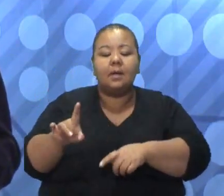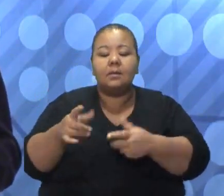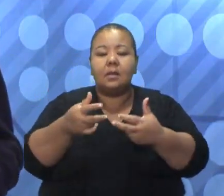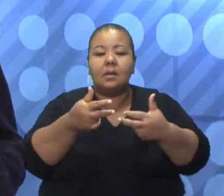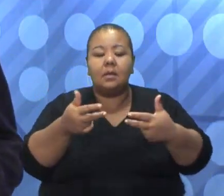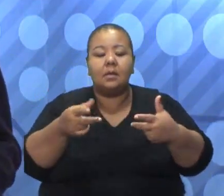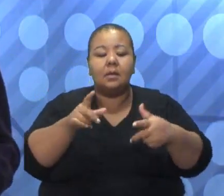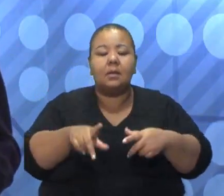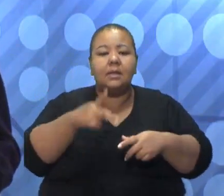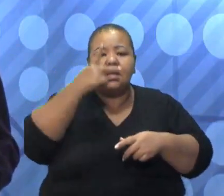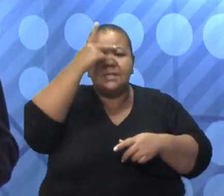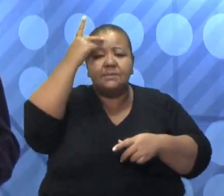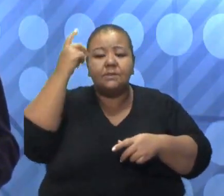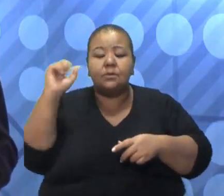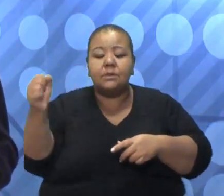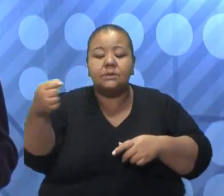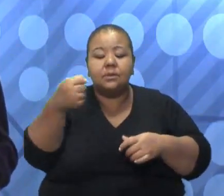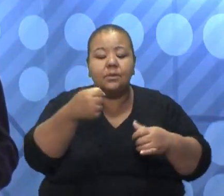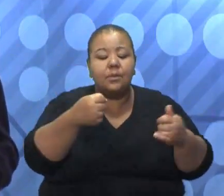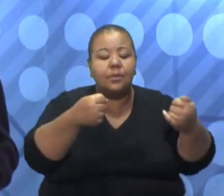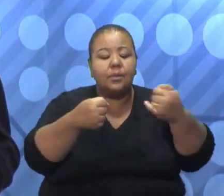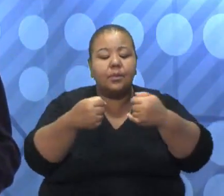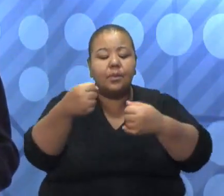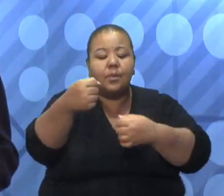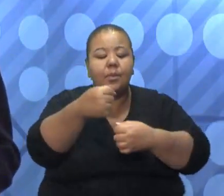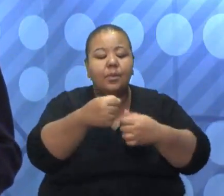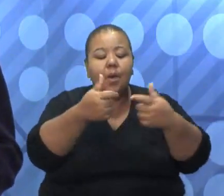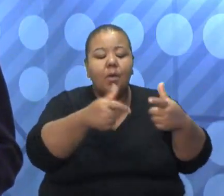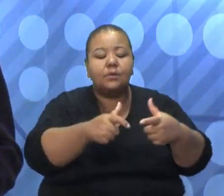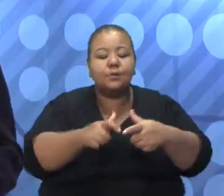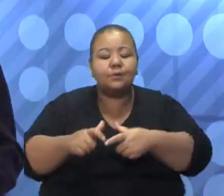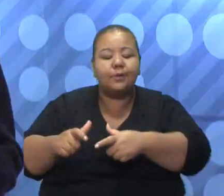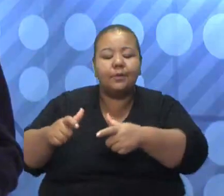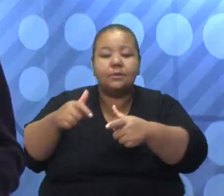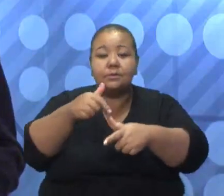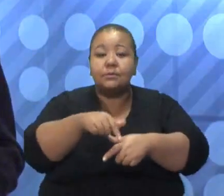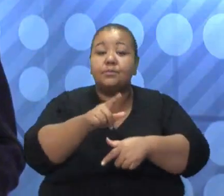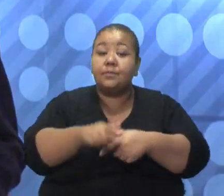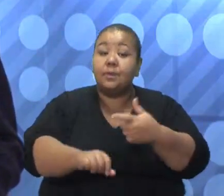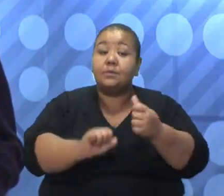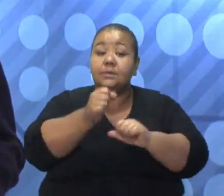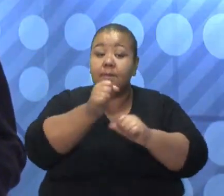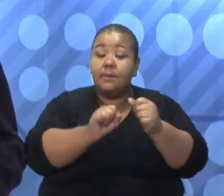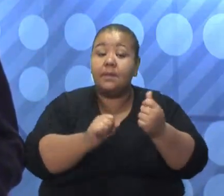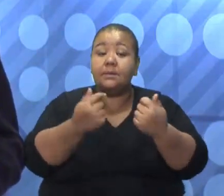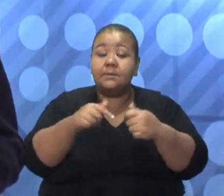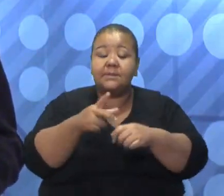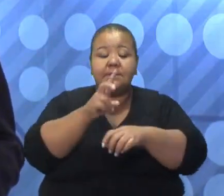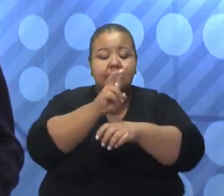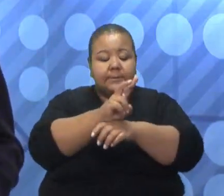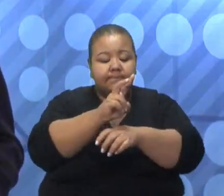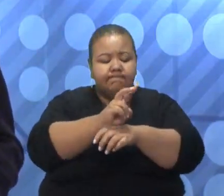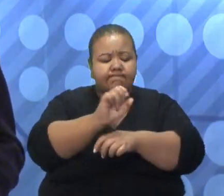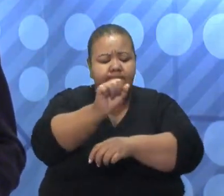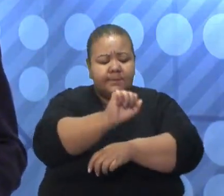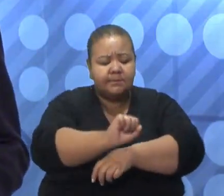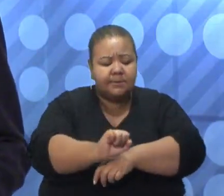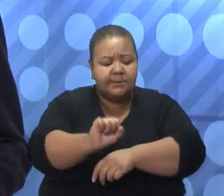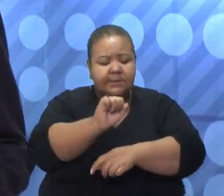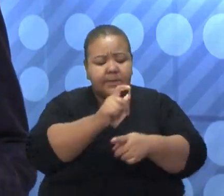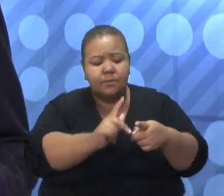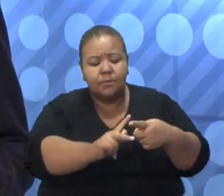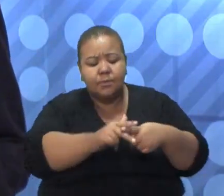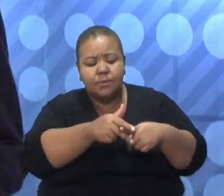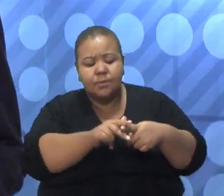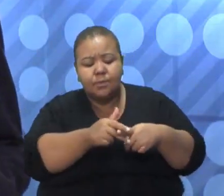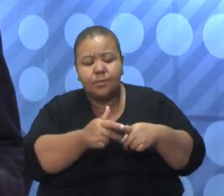e as pessoas dentro dela, né? Eu tenho que pensar que esses equipamentos vão precisar de manutenção, eles vão precisar ser abastecidos regularmente,